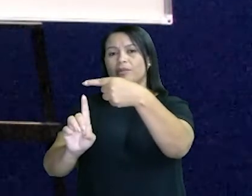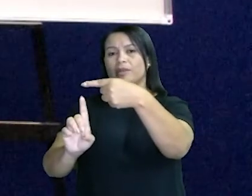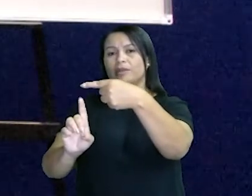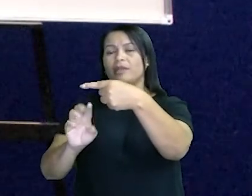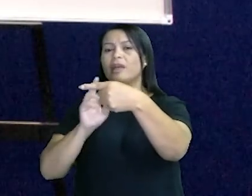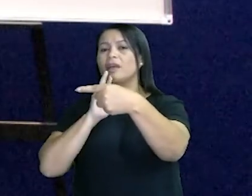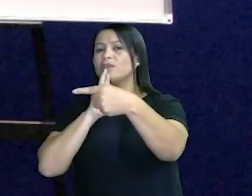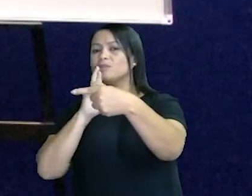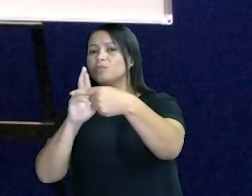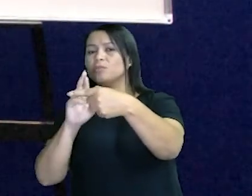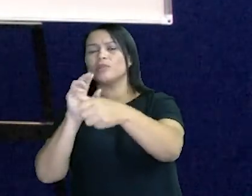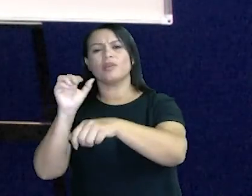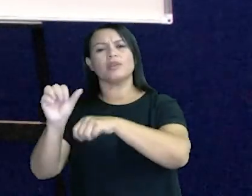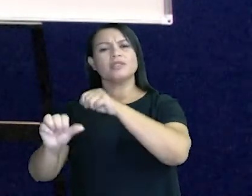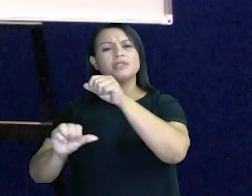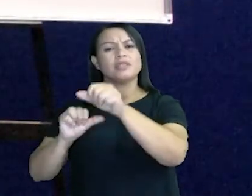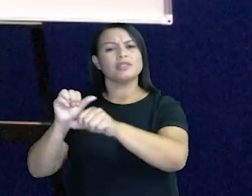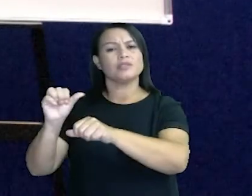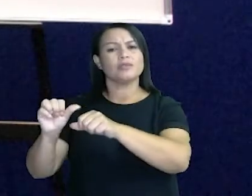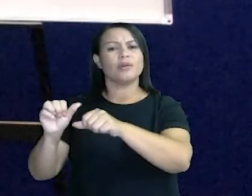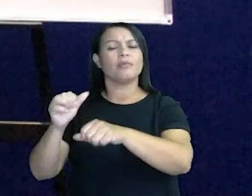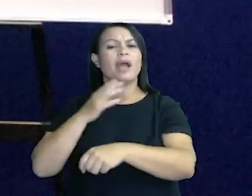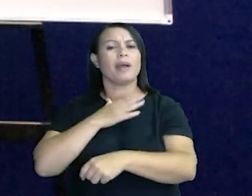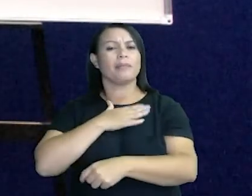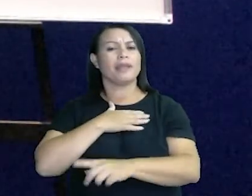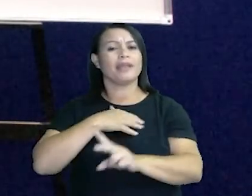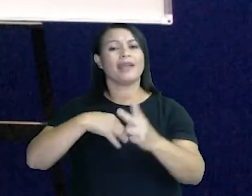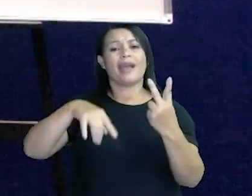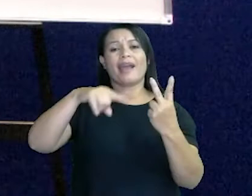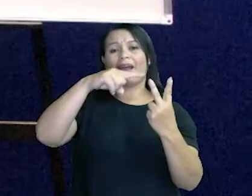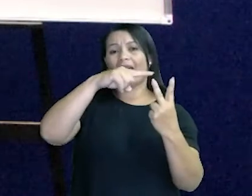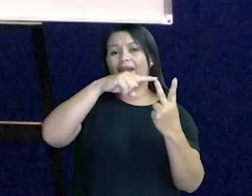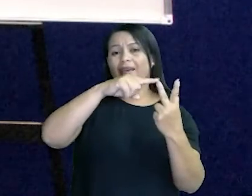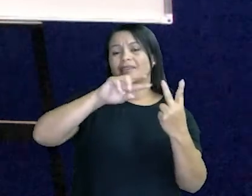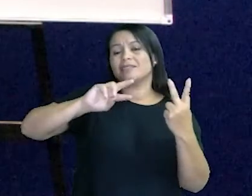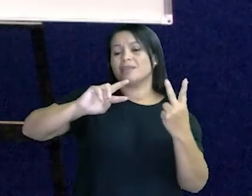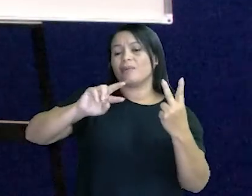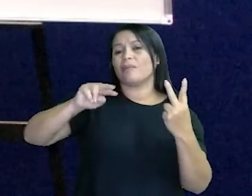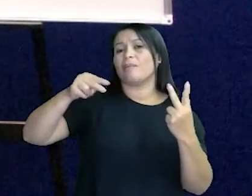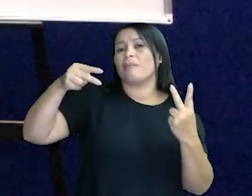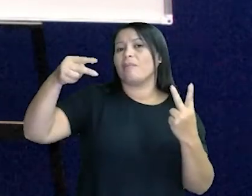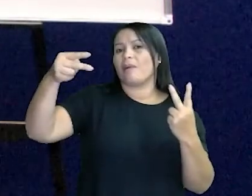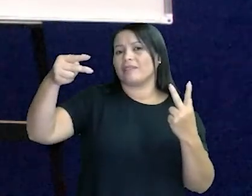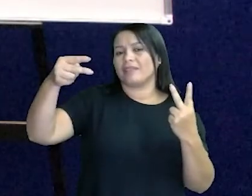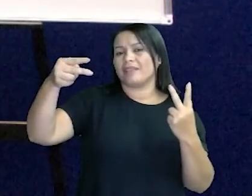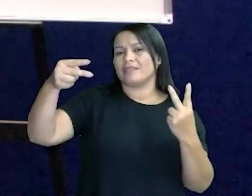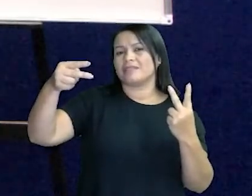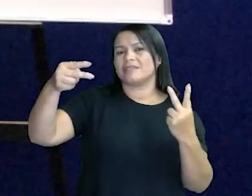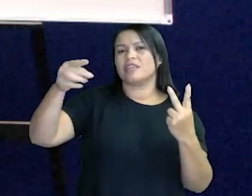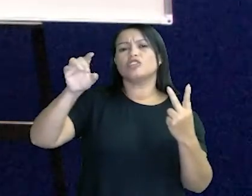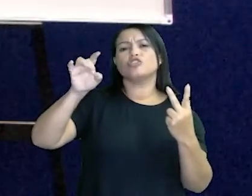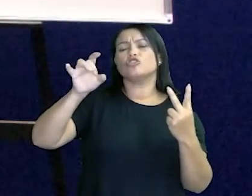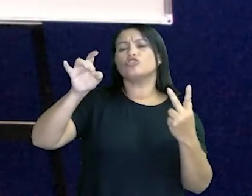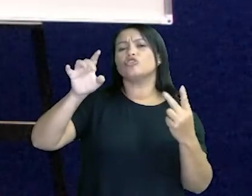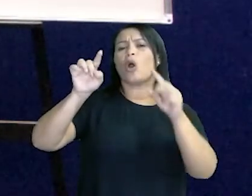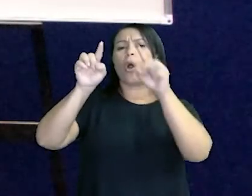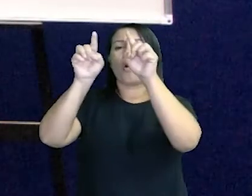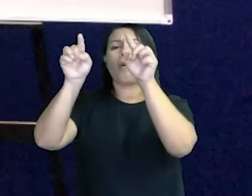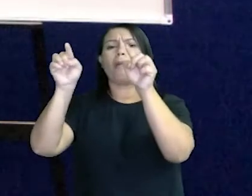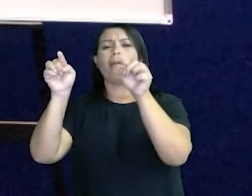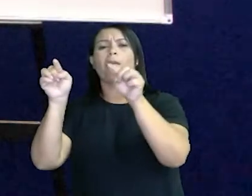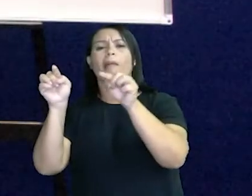eu resolvi transformei a minha raiz em uma potência coloco só o